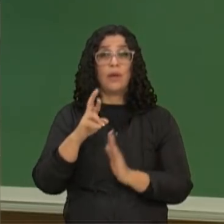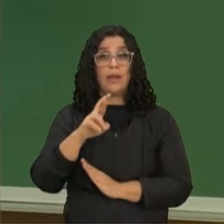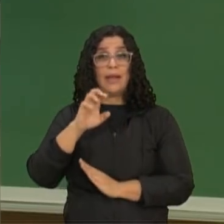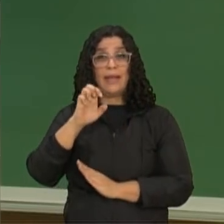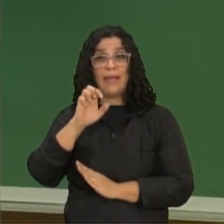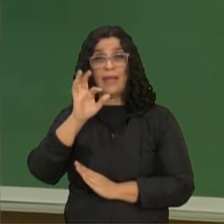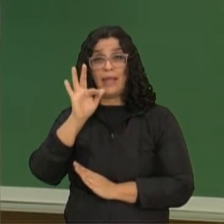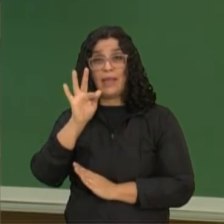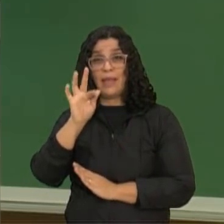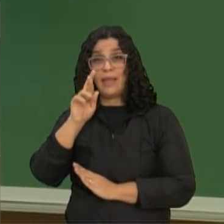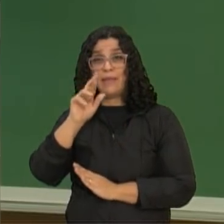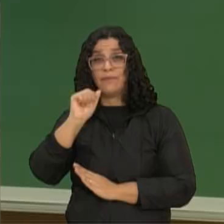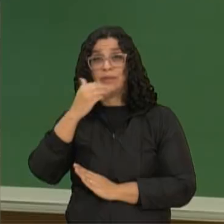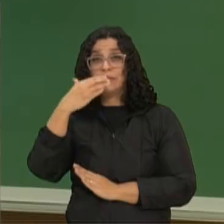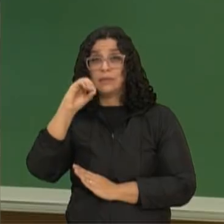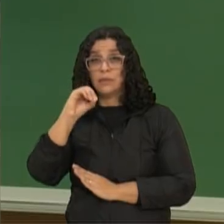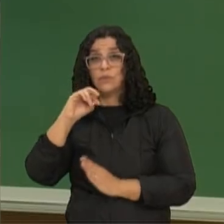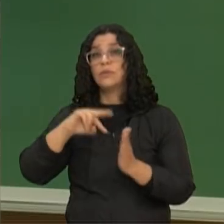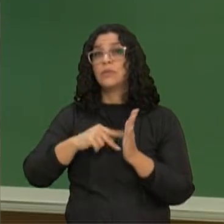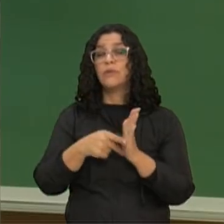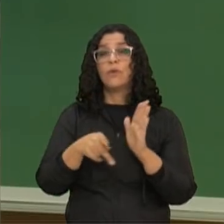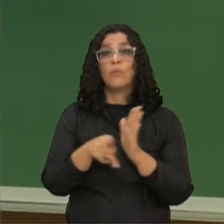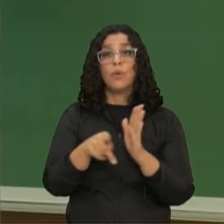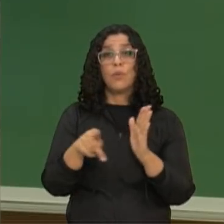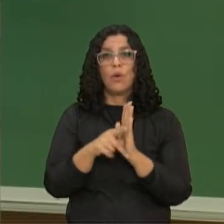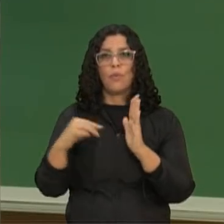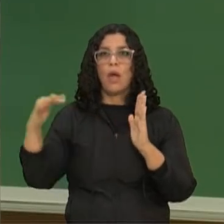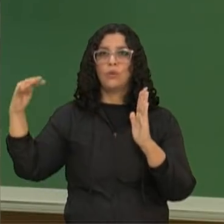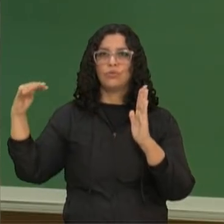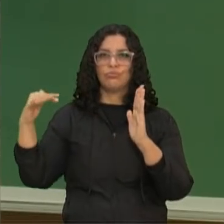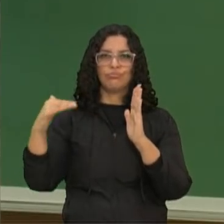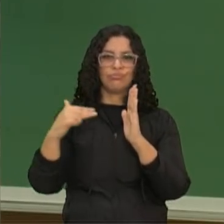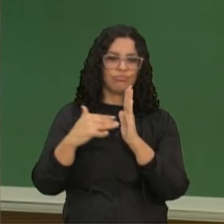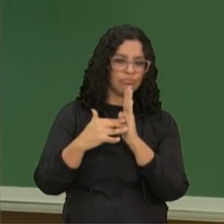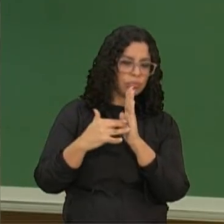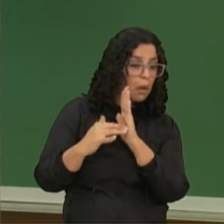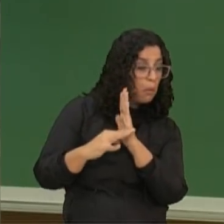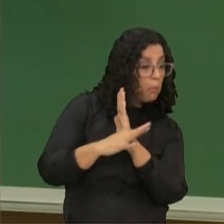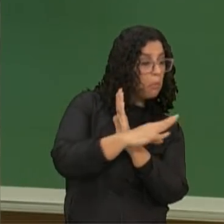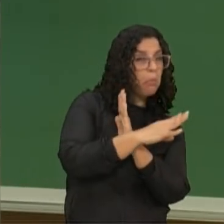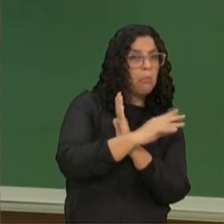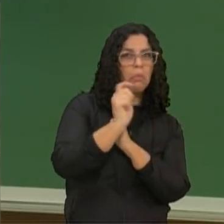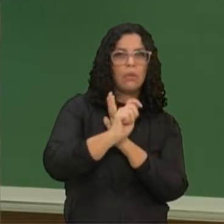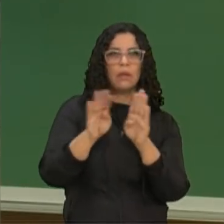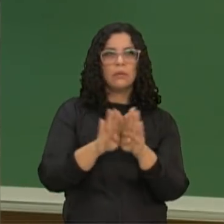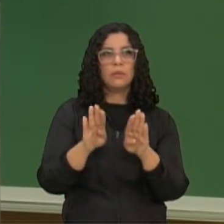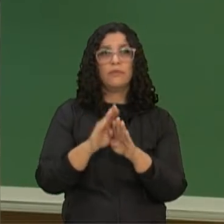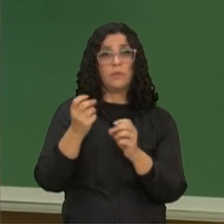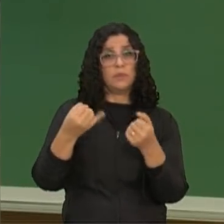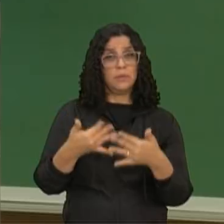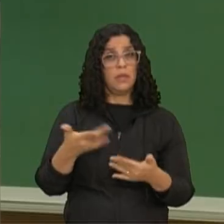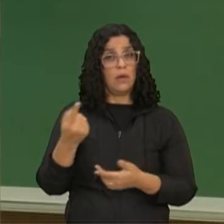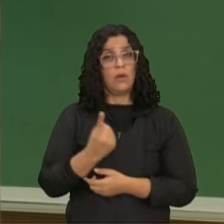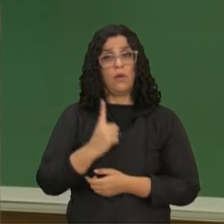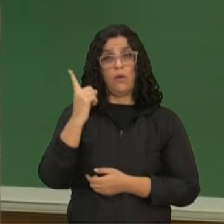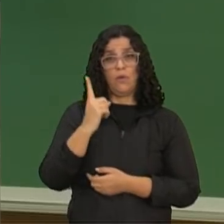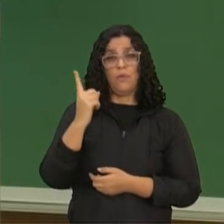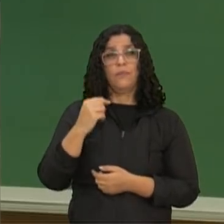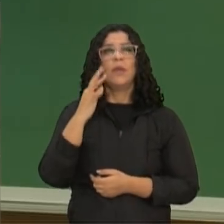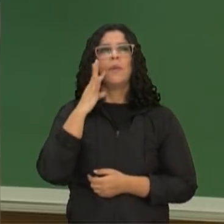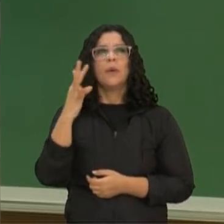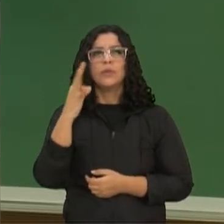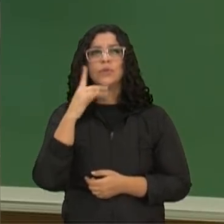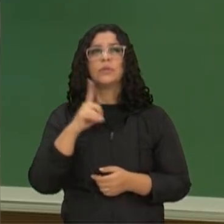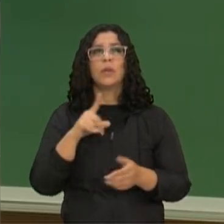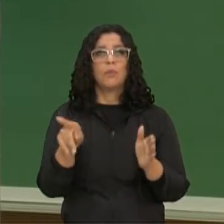refração indica a passagem da luz de um meio para o outro. Mas como assim a gente vai estar trabalhando com esse constituinte? Então, imagina assim, ó,